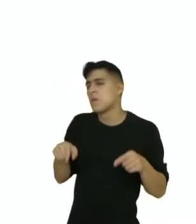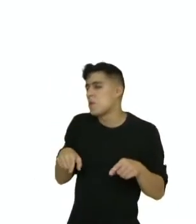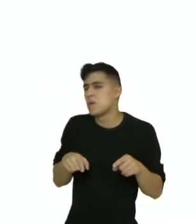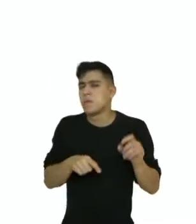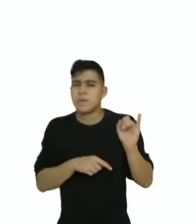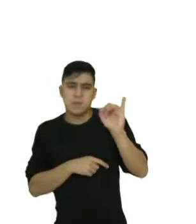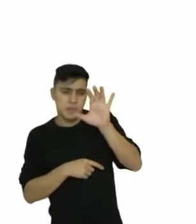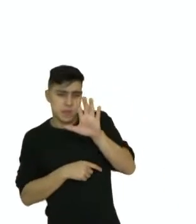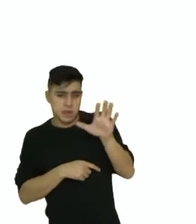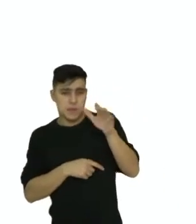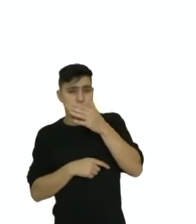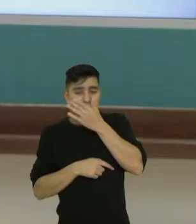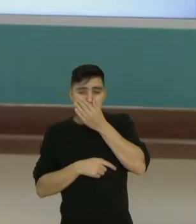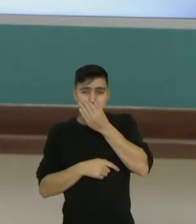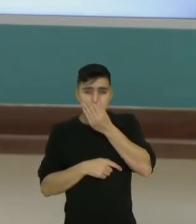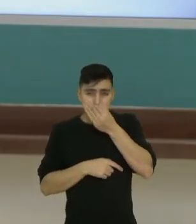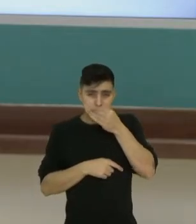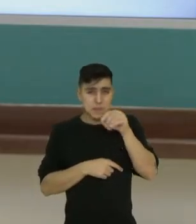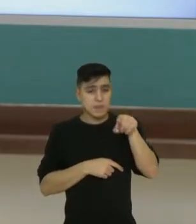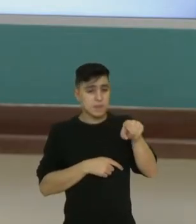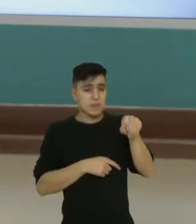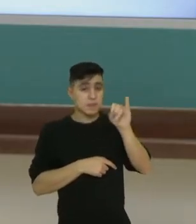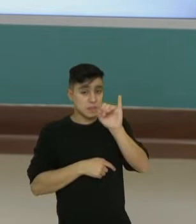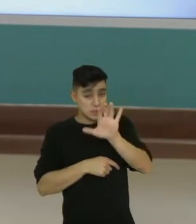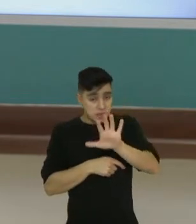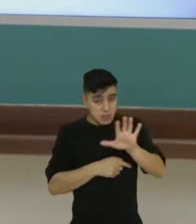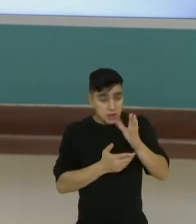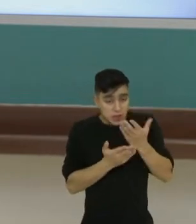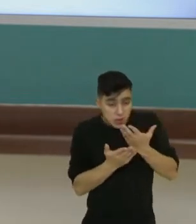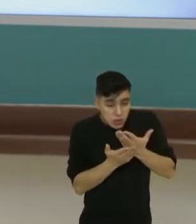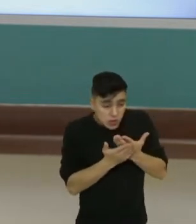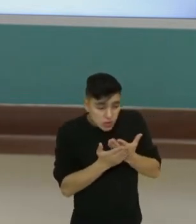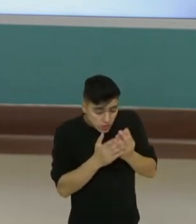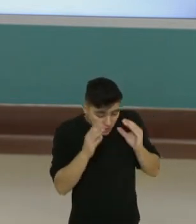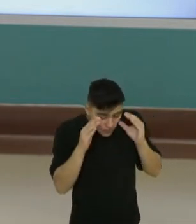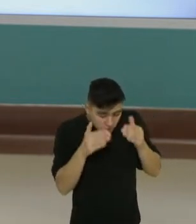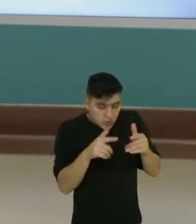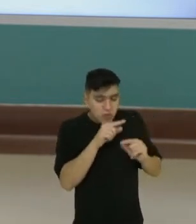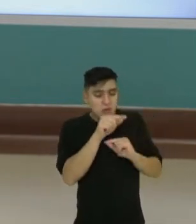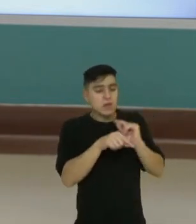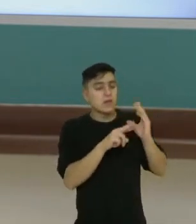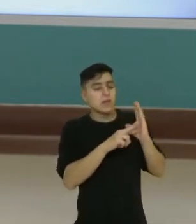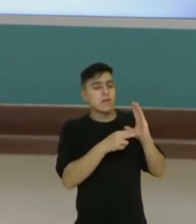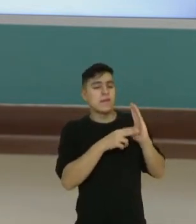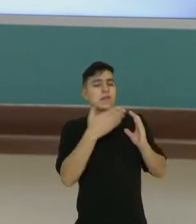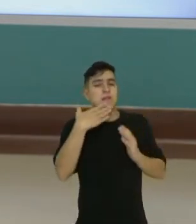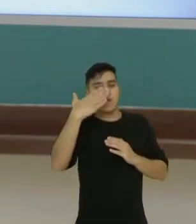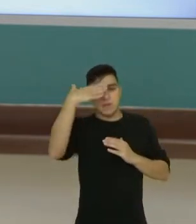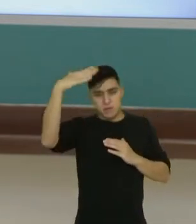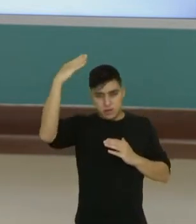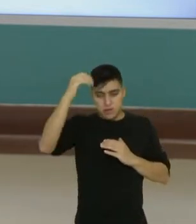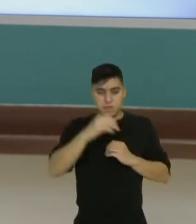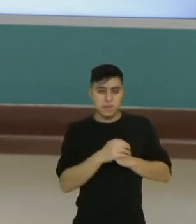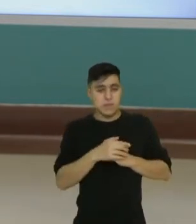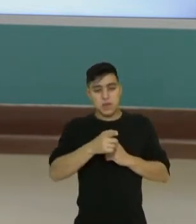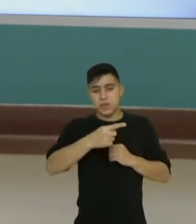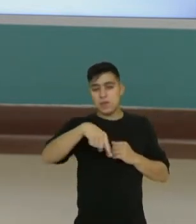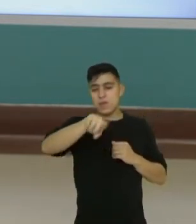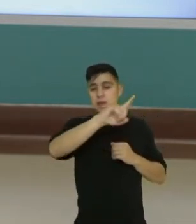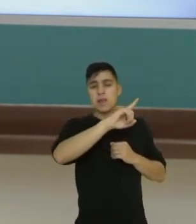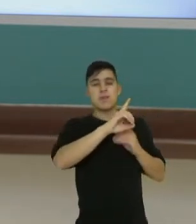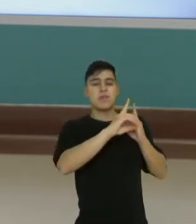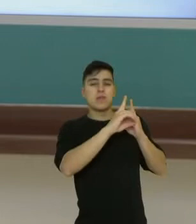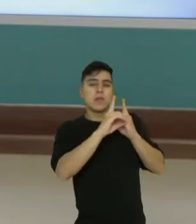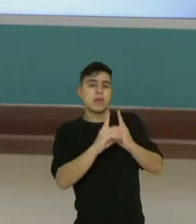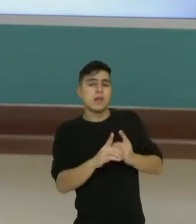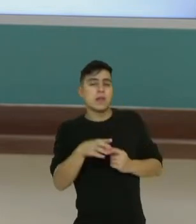imagem? Bom, essa imagem, ela remete ao estudo dirigido do que é islamismo ou islã. A doutrina do islamismo,